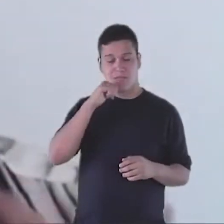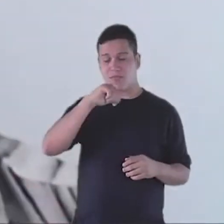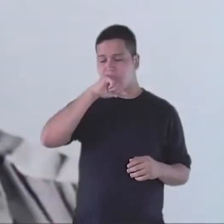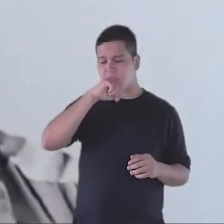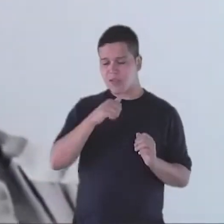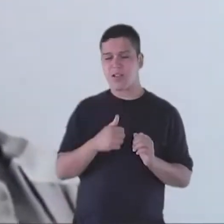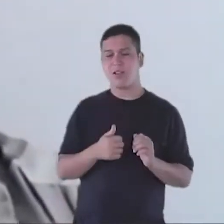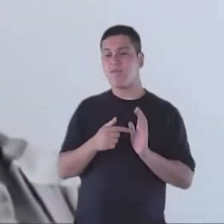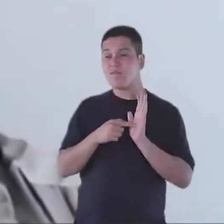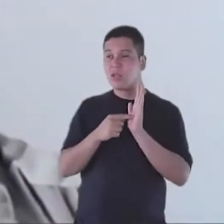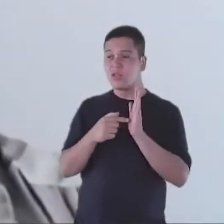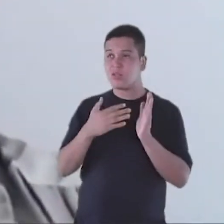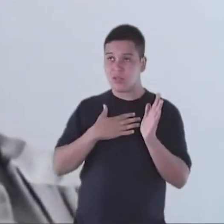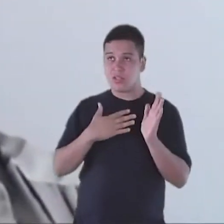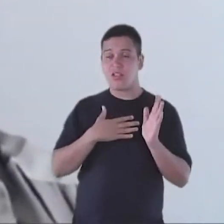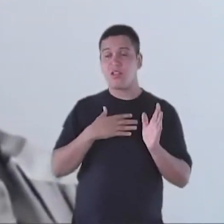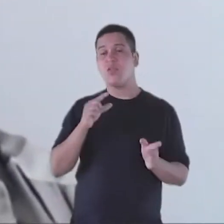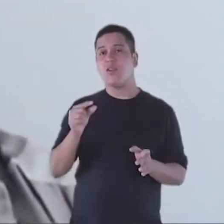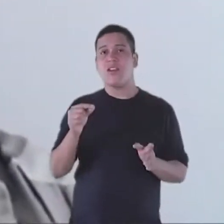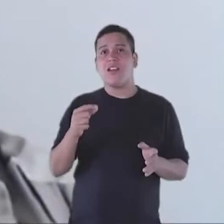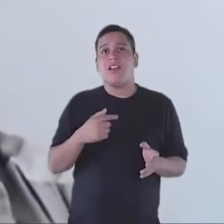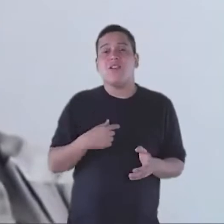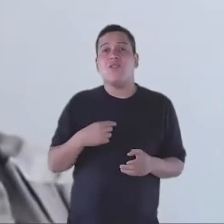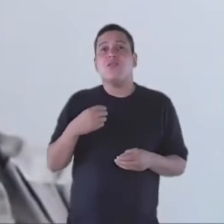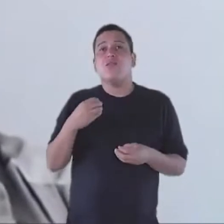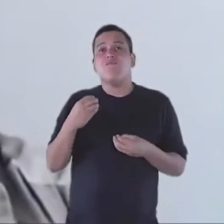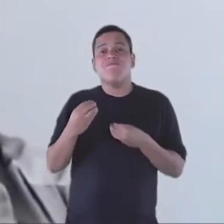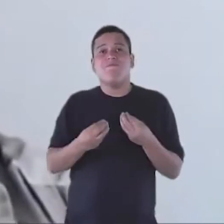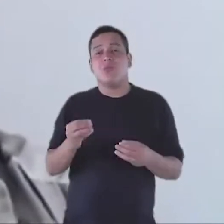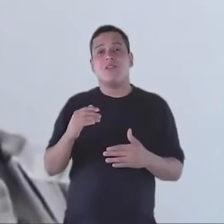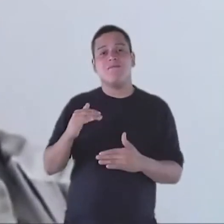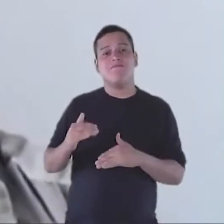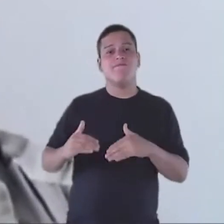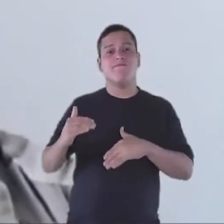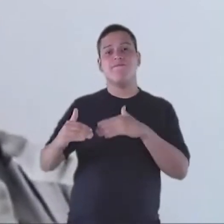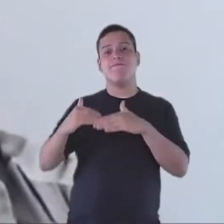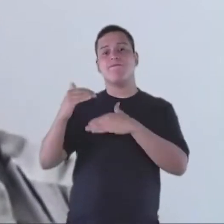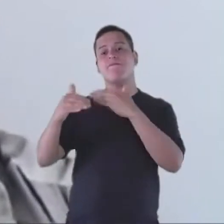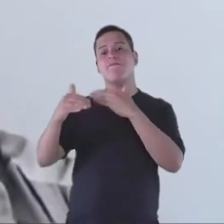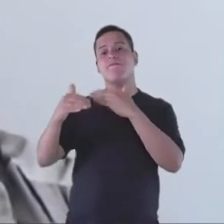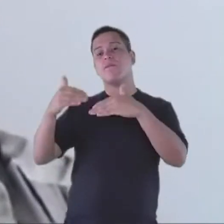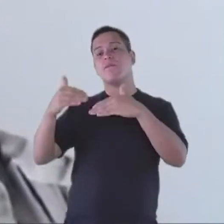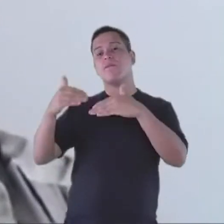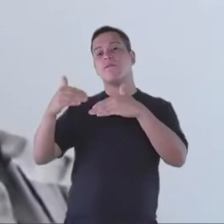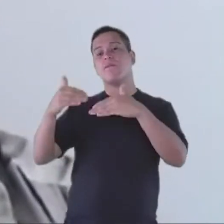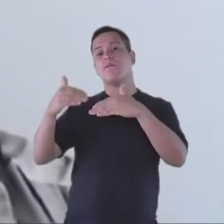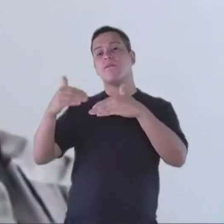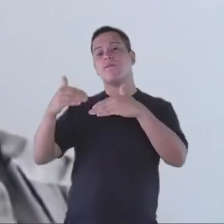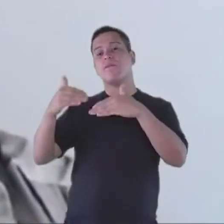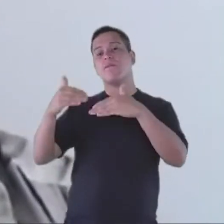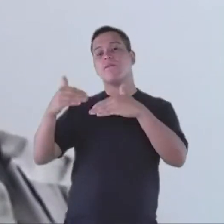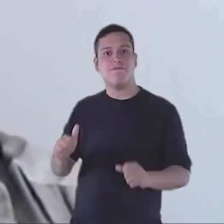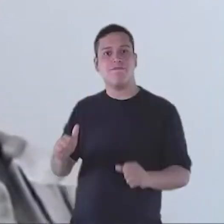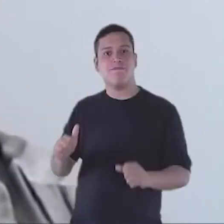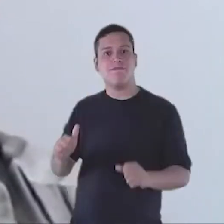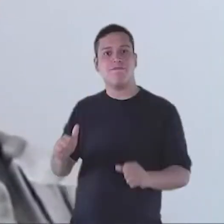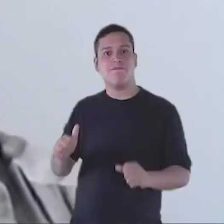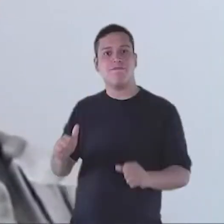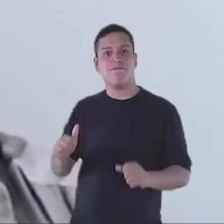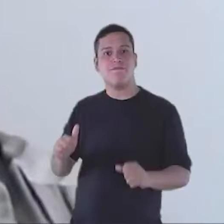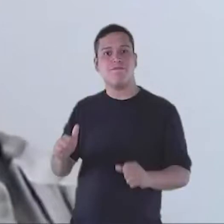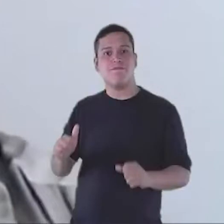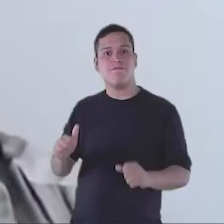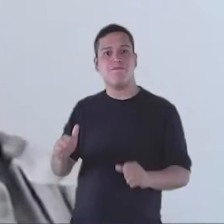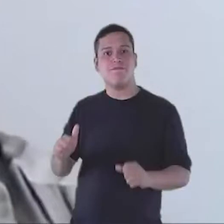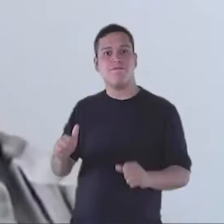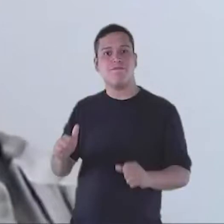Ela me criou e conseguiu me melhorar a partir da confissão